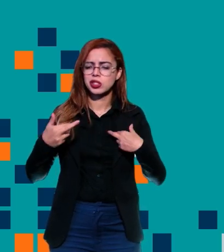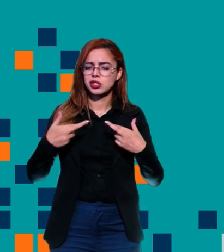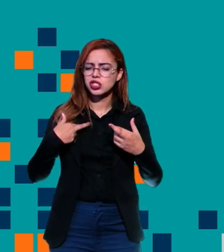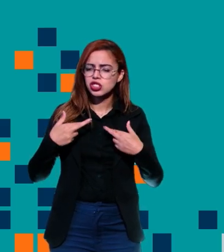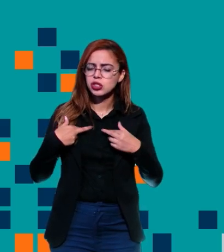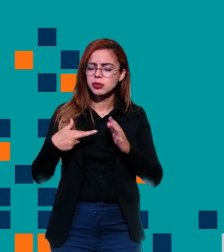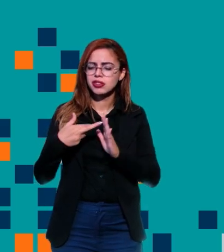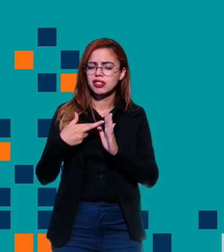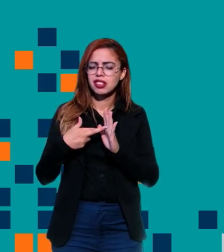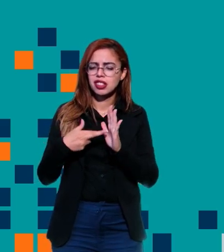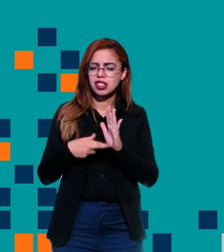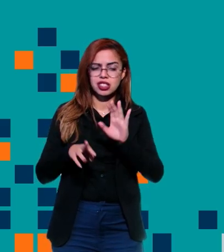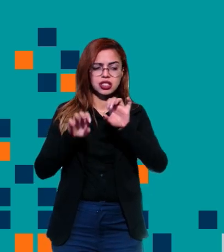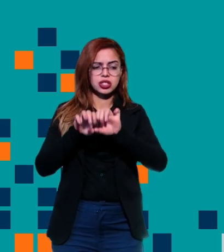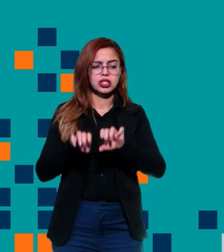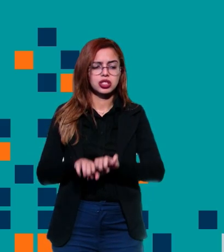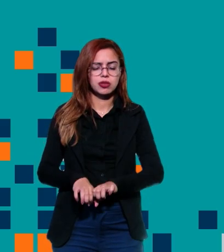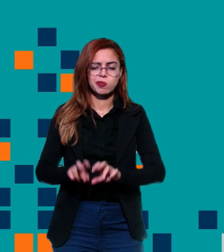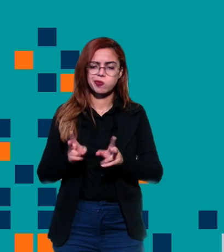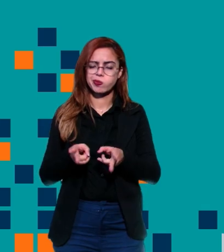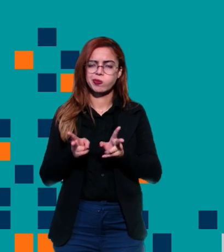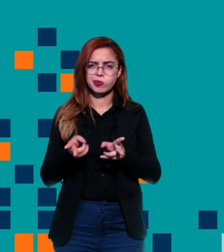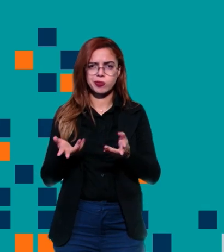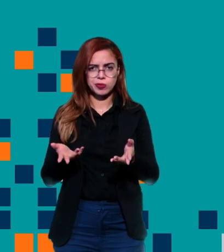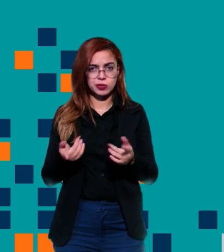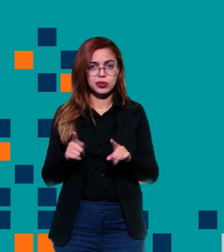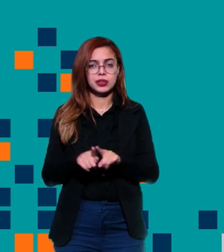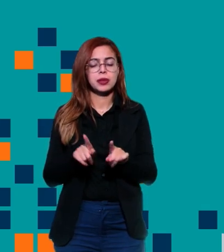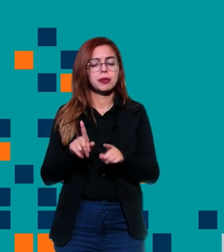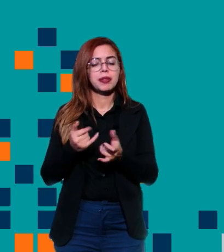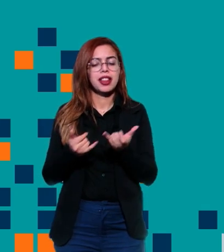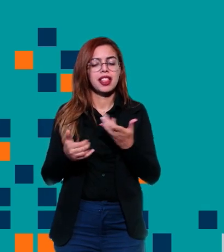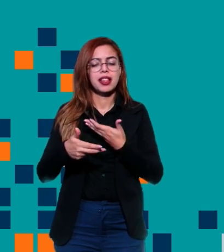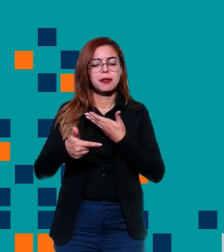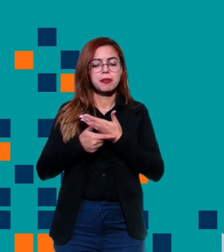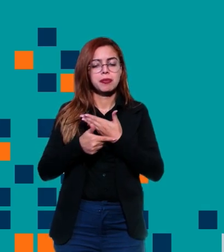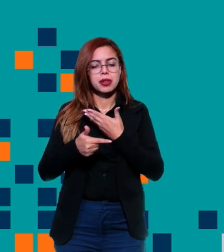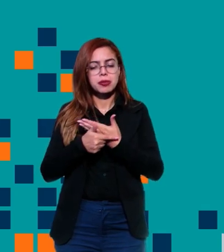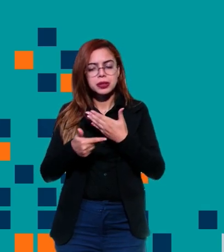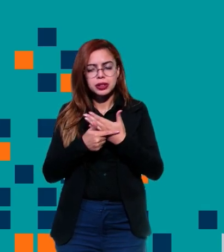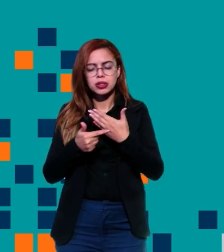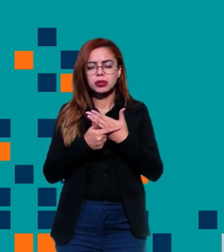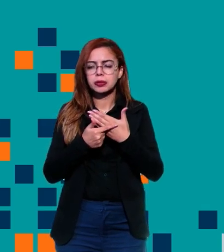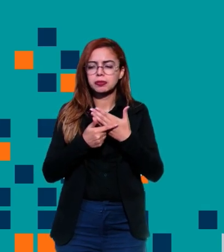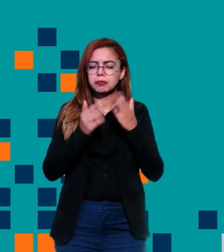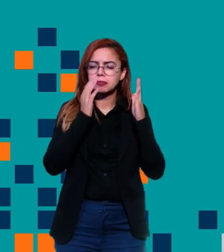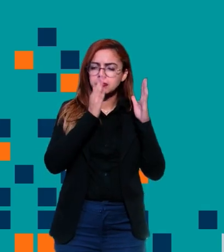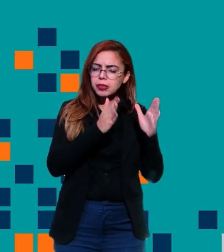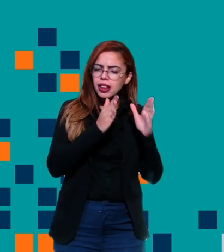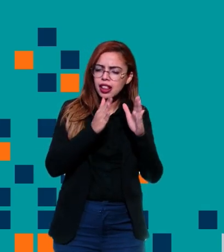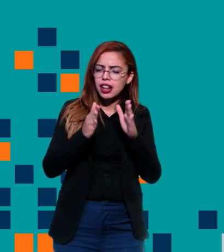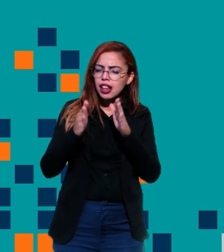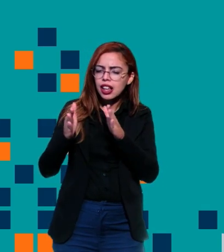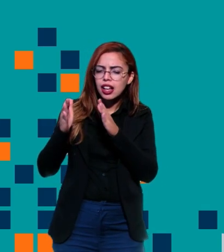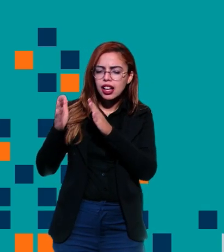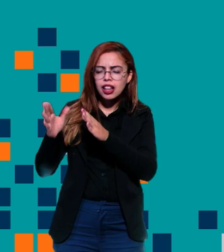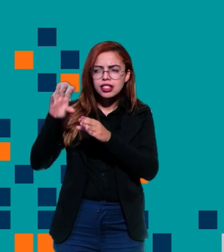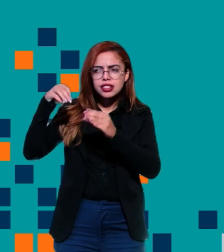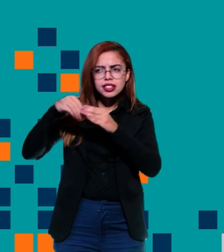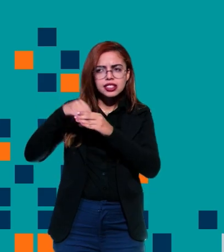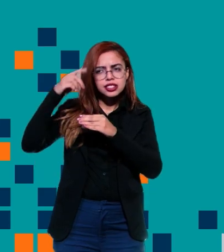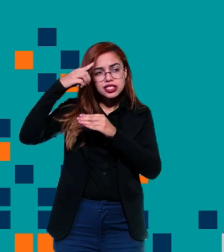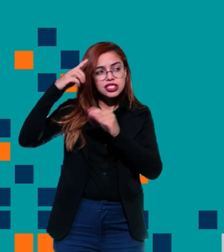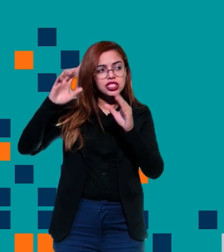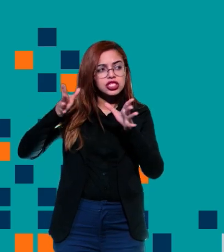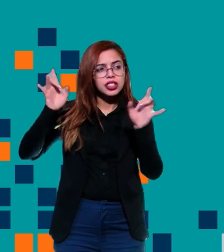regra estrutural muito firme, meio como se fosse um papel milimetrado sempre. Eles tinham um papel milimetrado na cabeça, né?